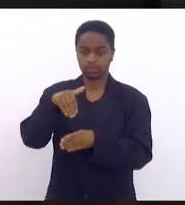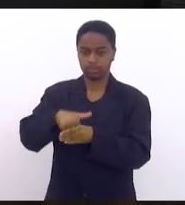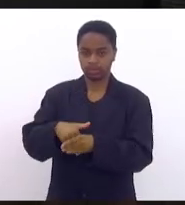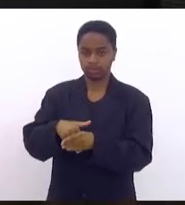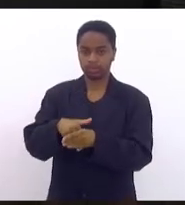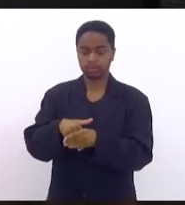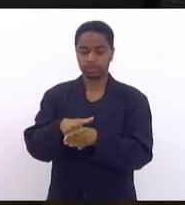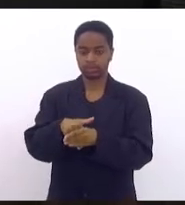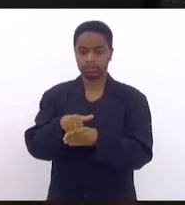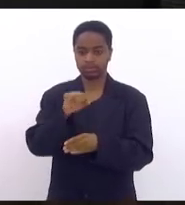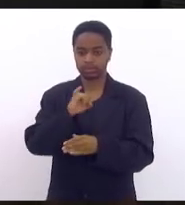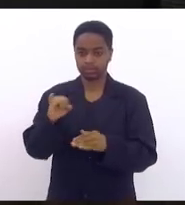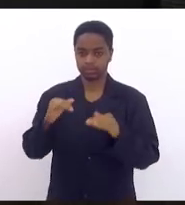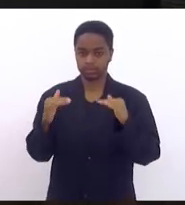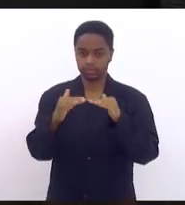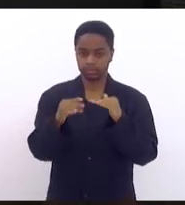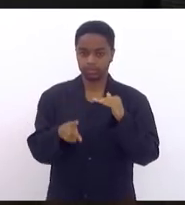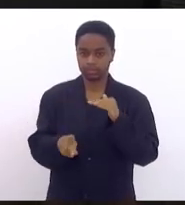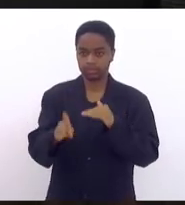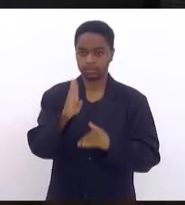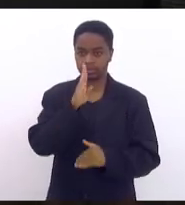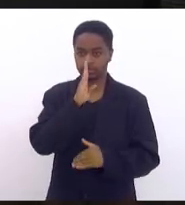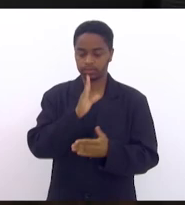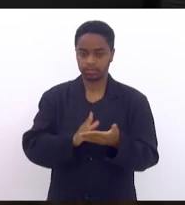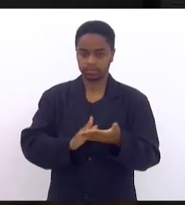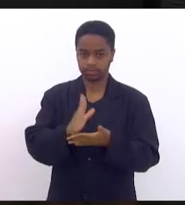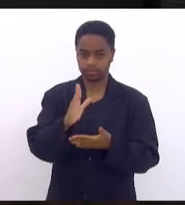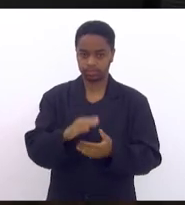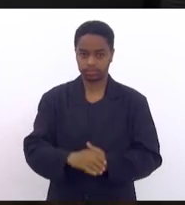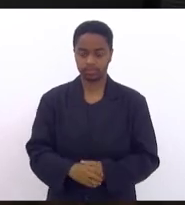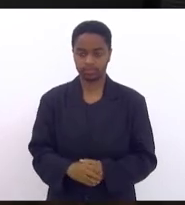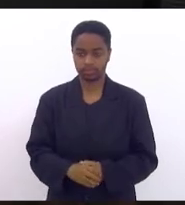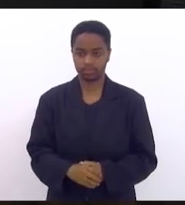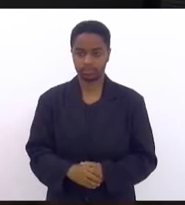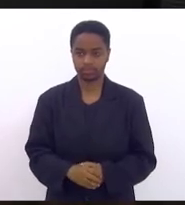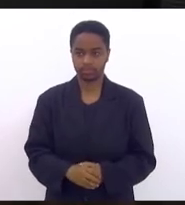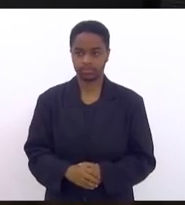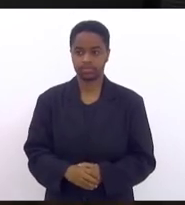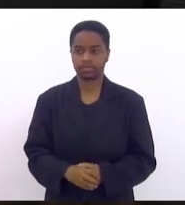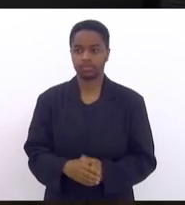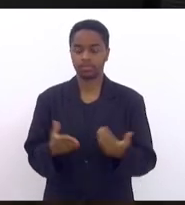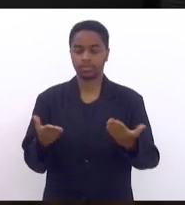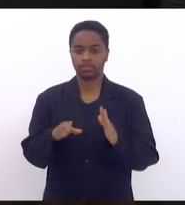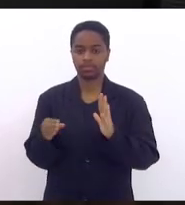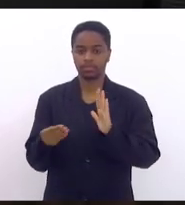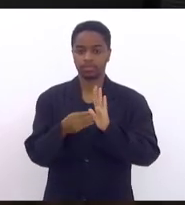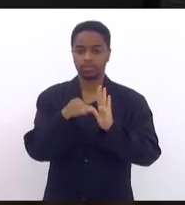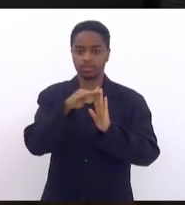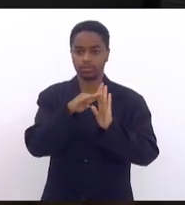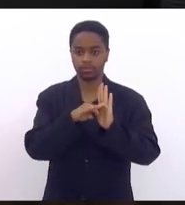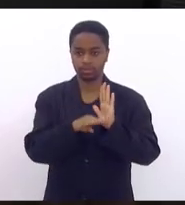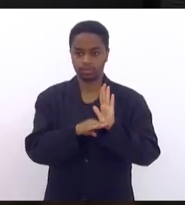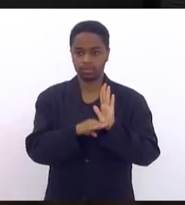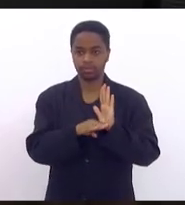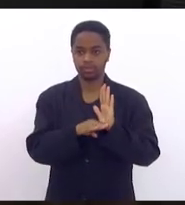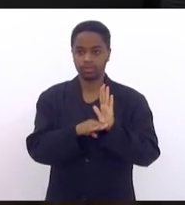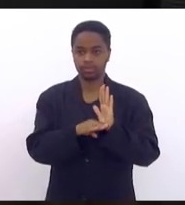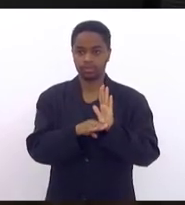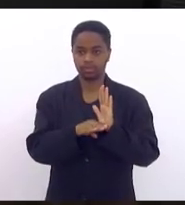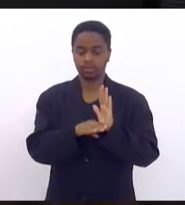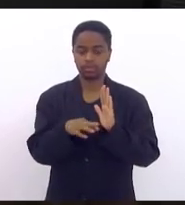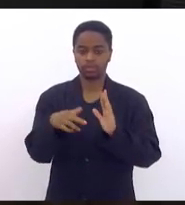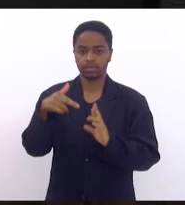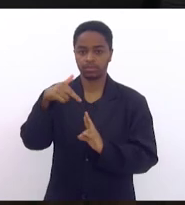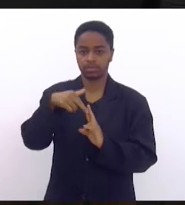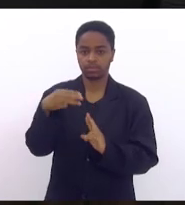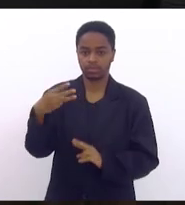votação, os senhores que aprovam, permaneçam como estão, aprovado. Incluídos na ordem do dia, de acordo com o parágrafo 3º do